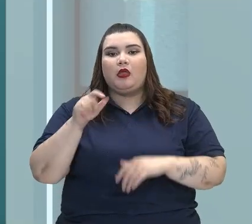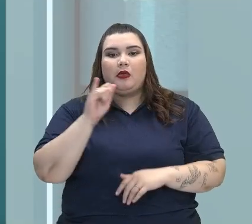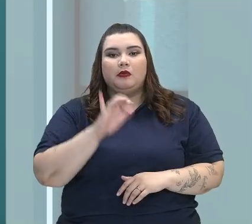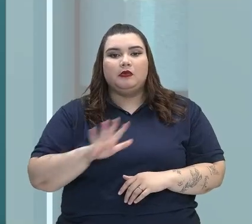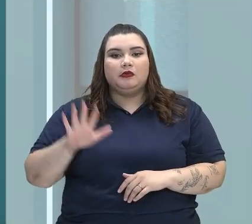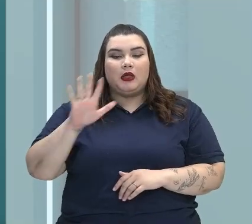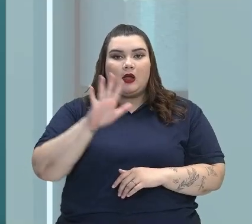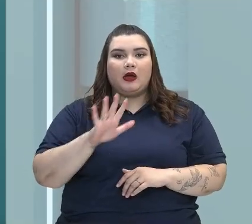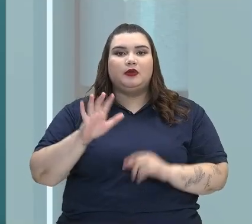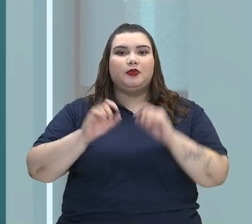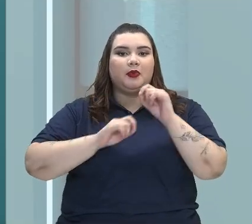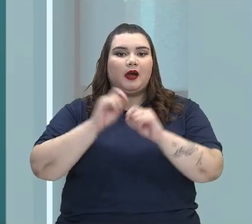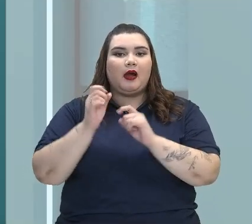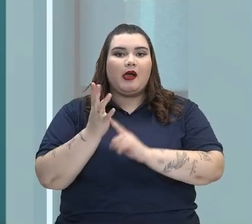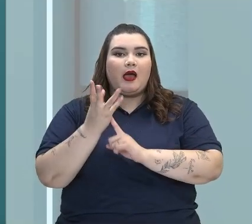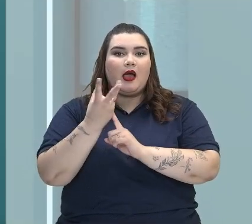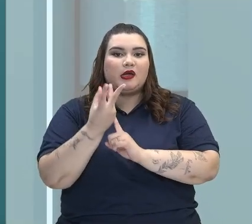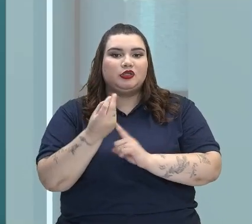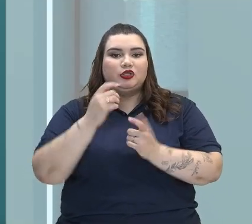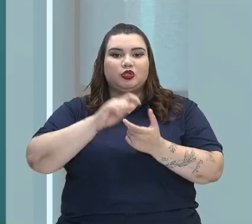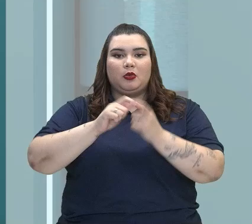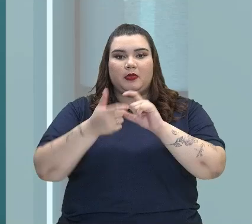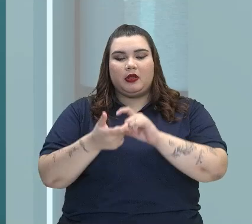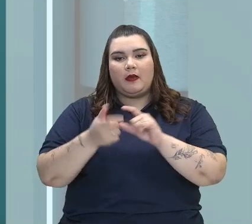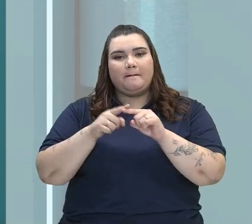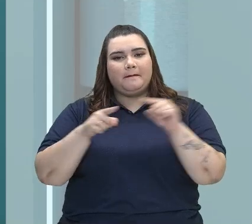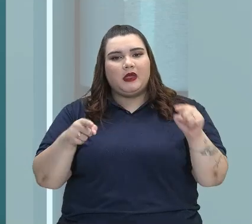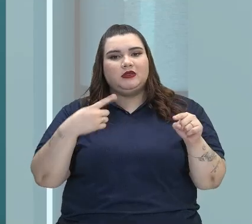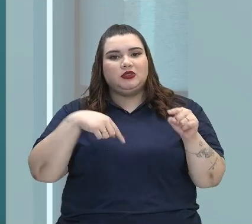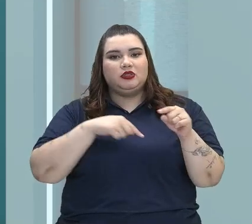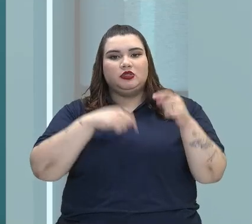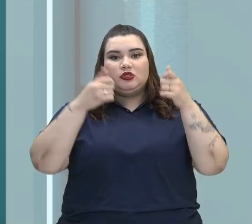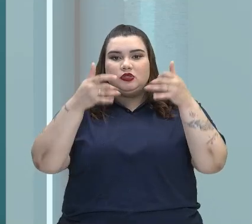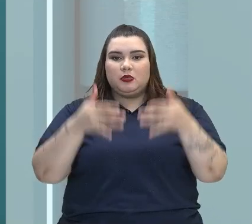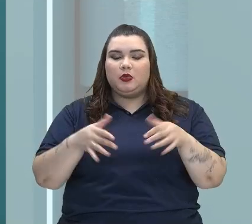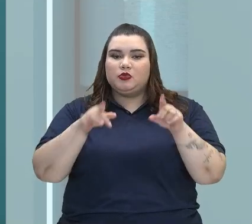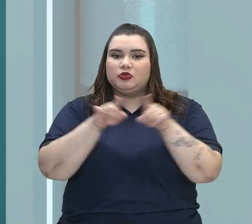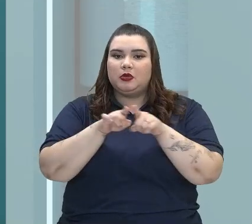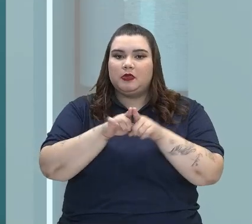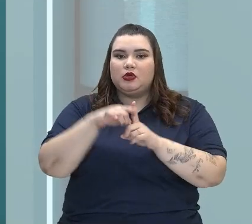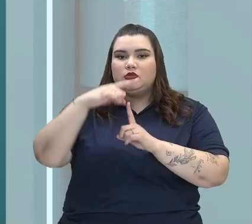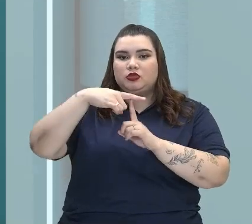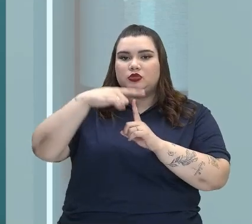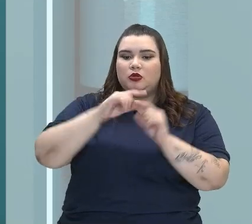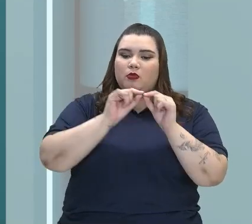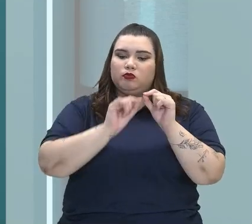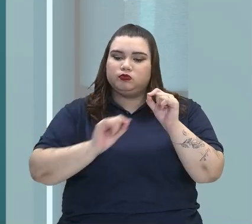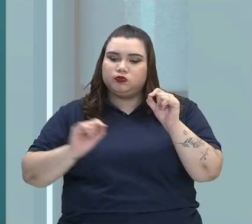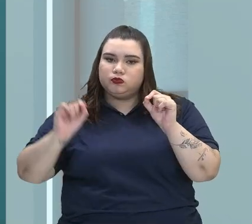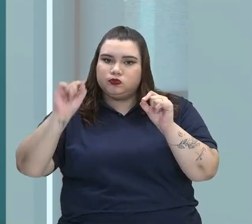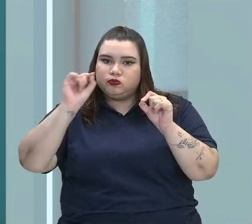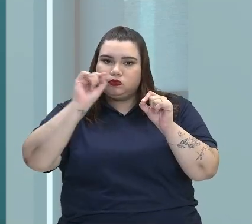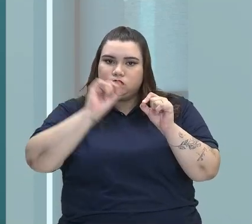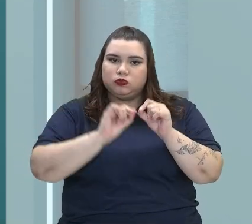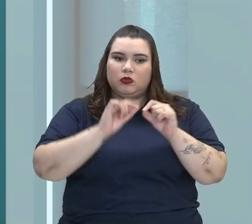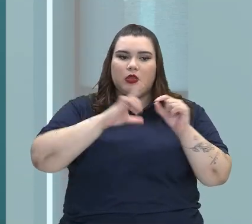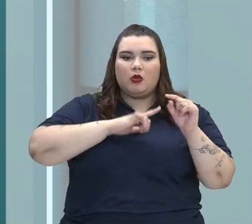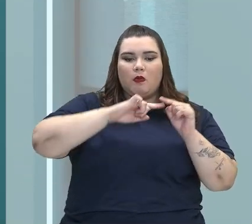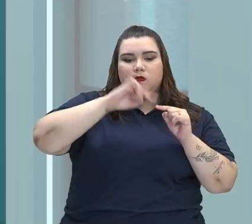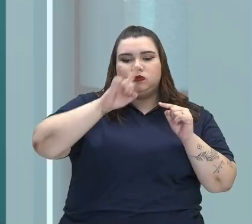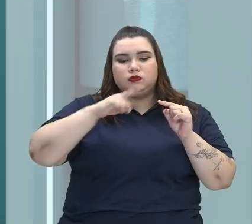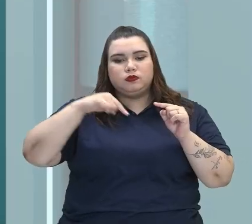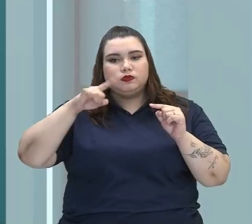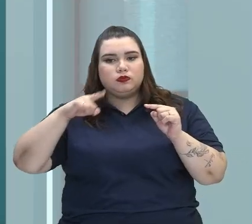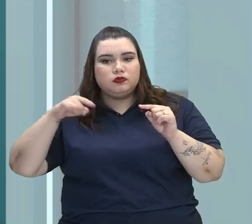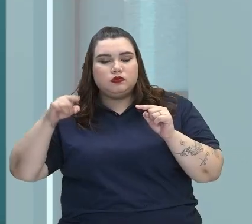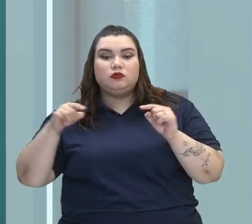quê? Geométrica. Mas aí nós falamos também de formas fechadas, contornos, com linhas mais onduladas, não